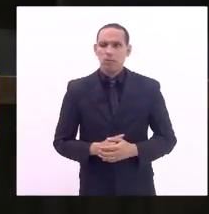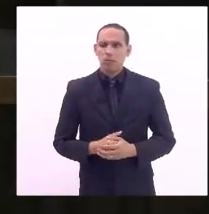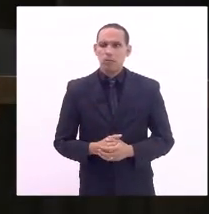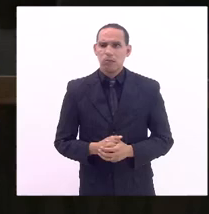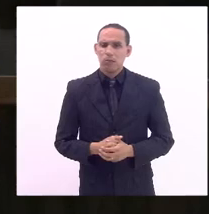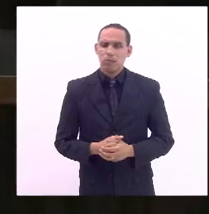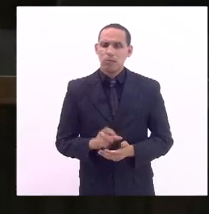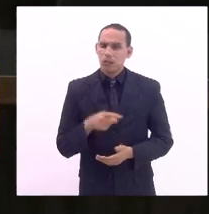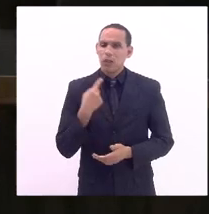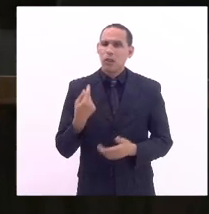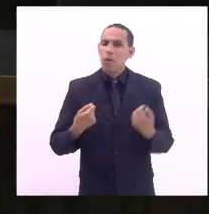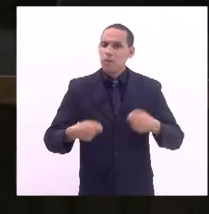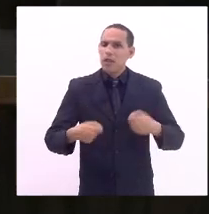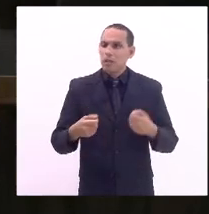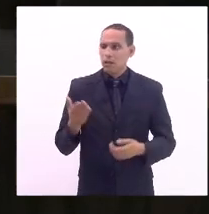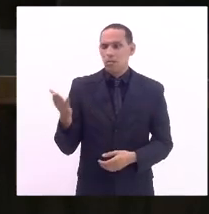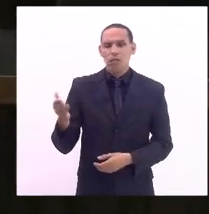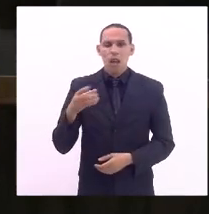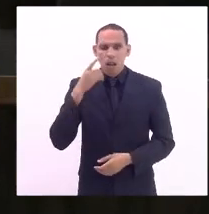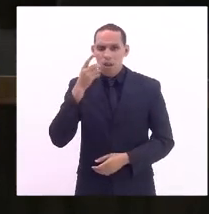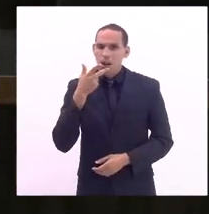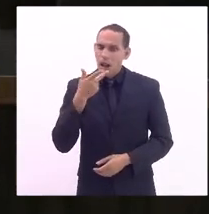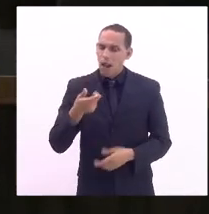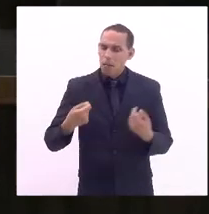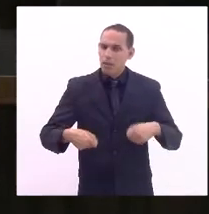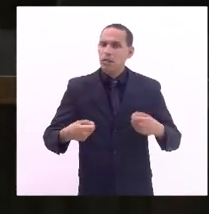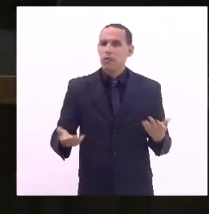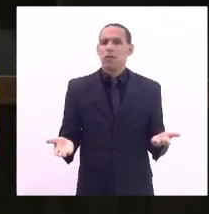a gente precisa garantir a fala do deputado.